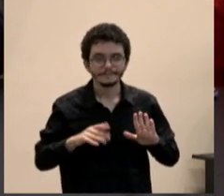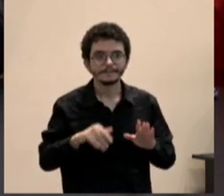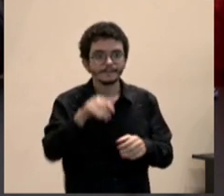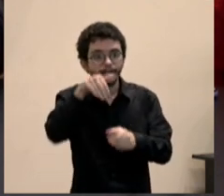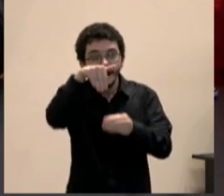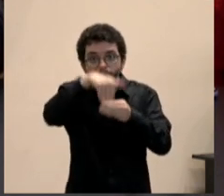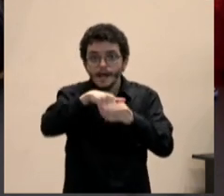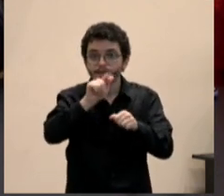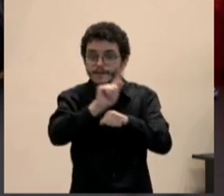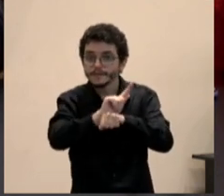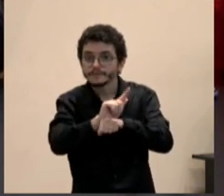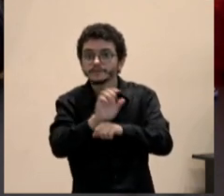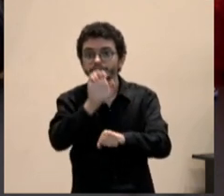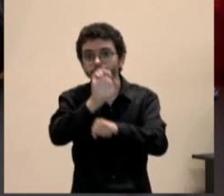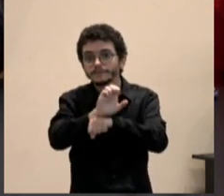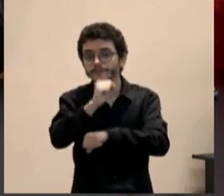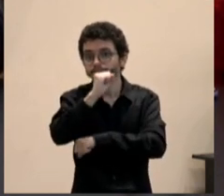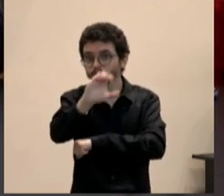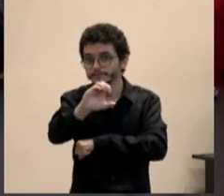estado de Santa Catarina,